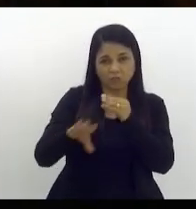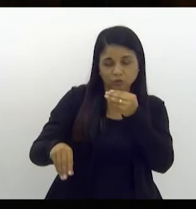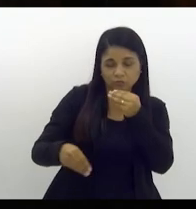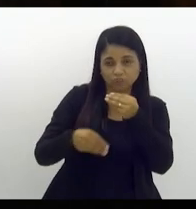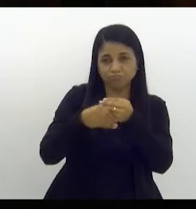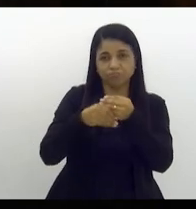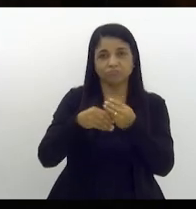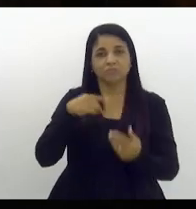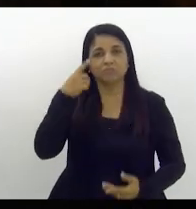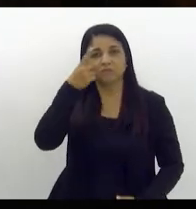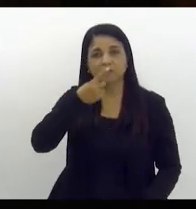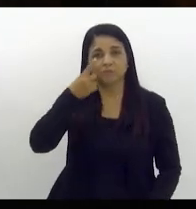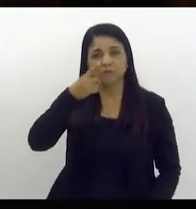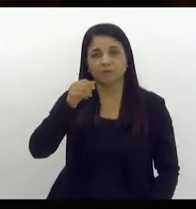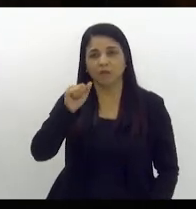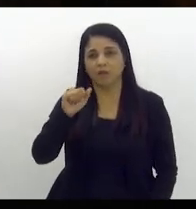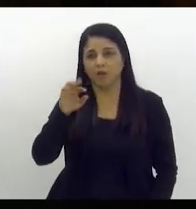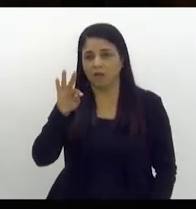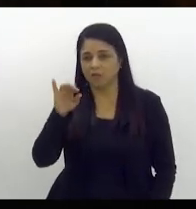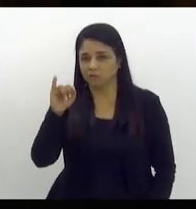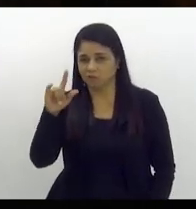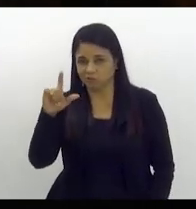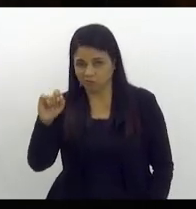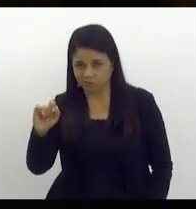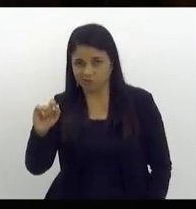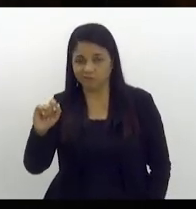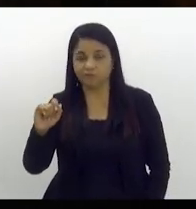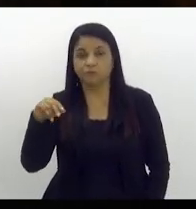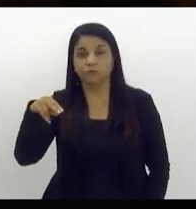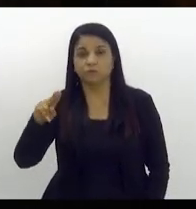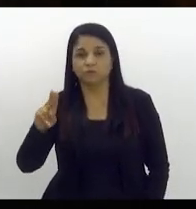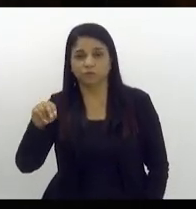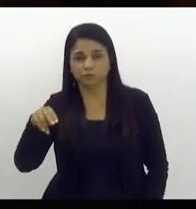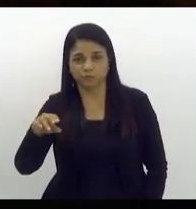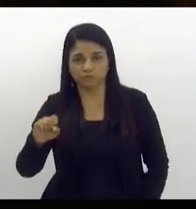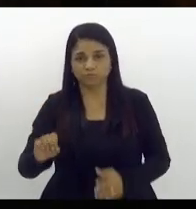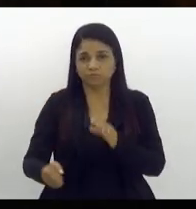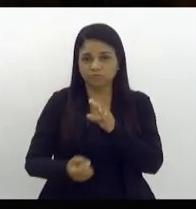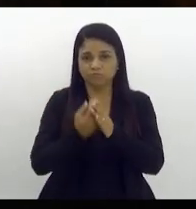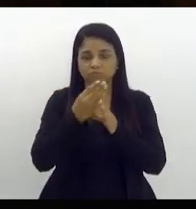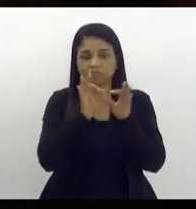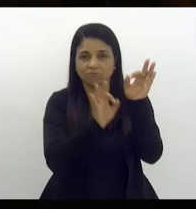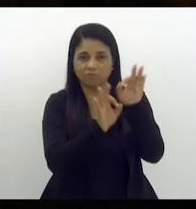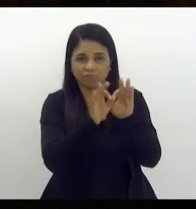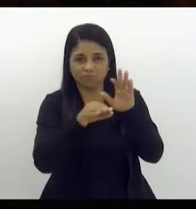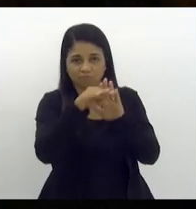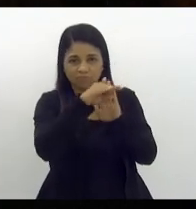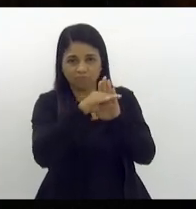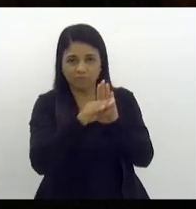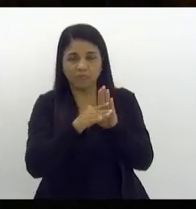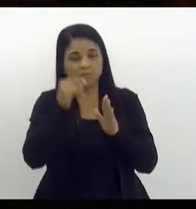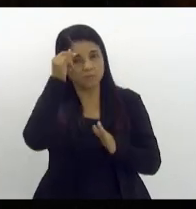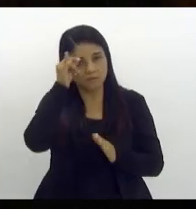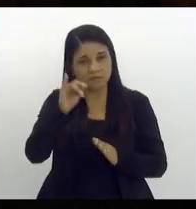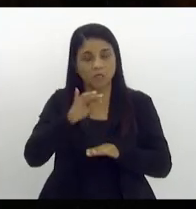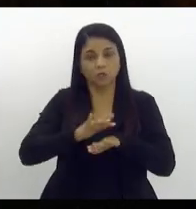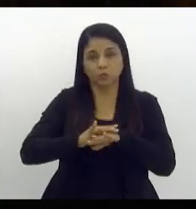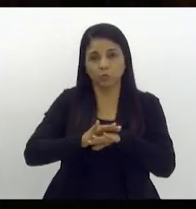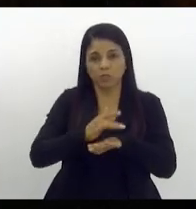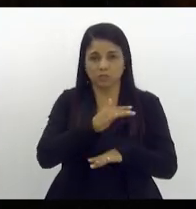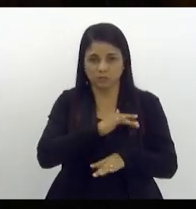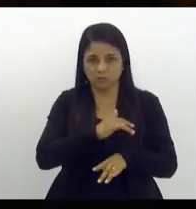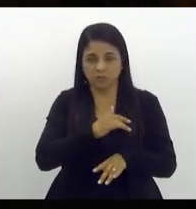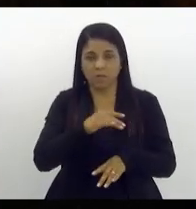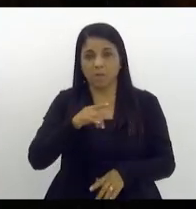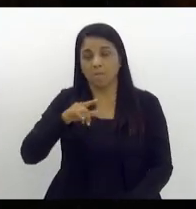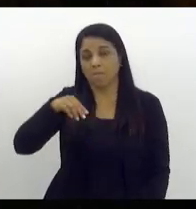Nunes, nosso colega, que dispõe a criação do programa de prevenção da saúde da doença de